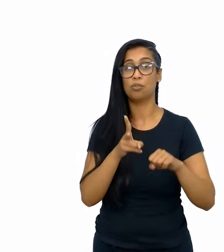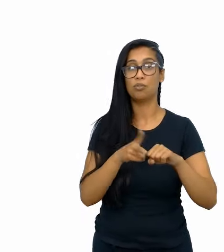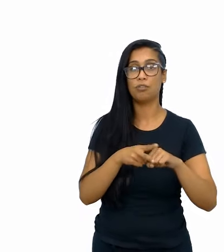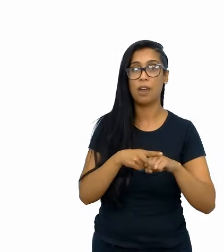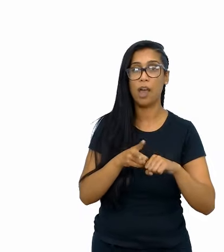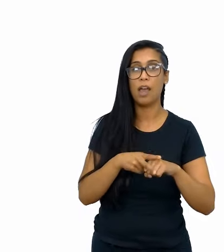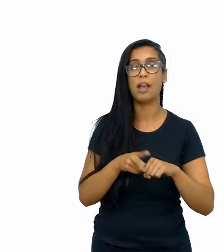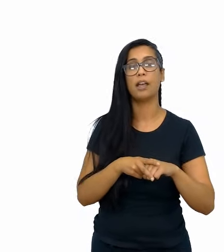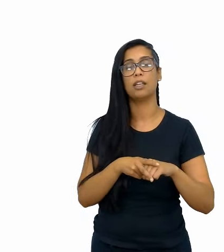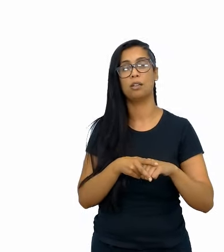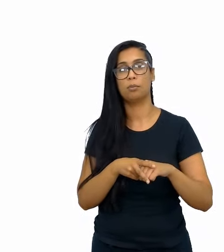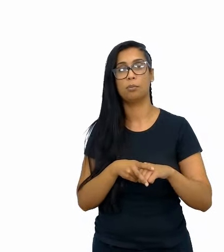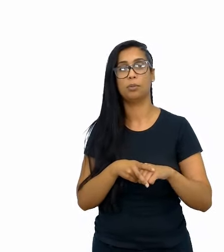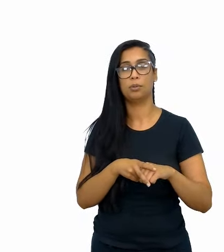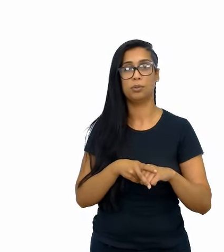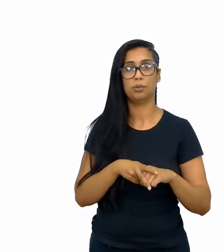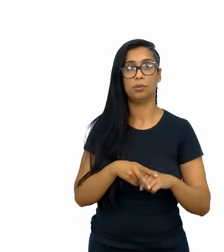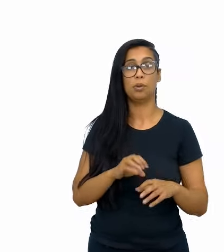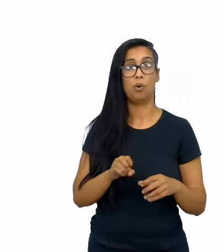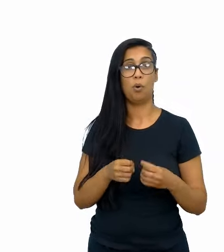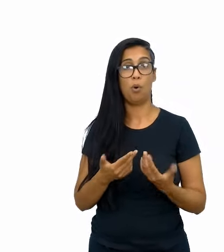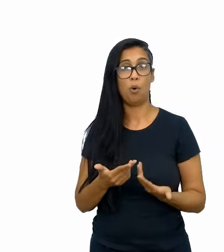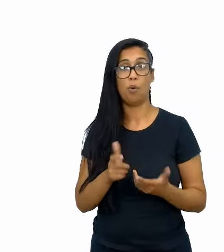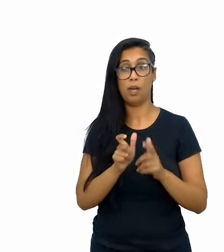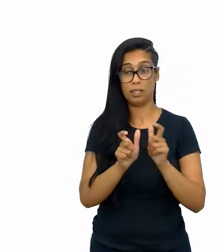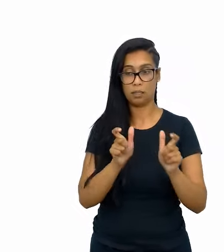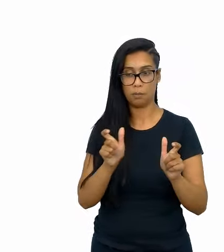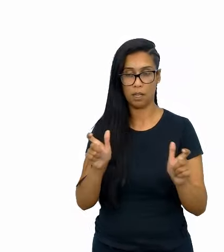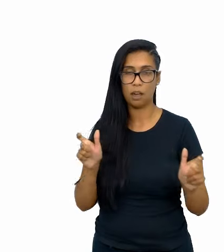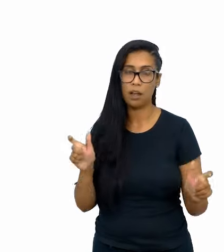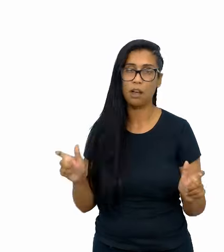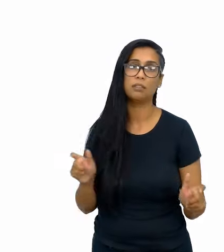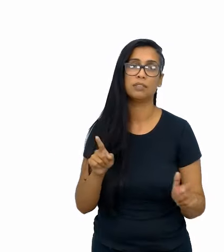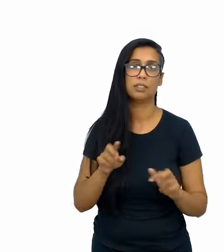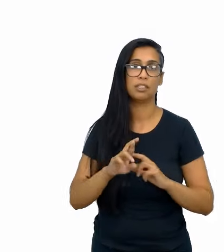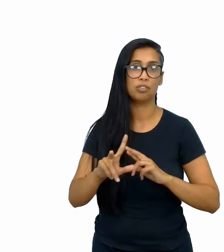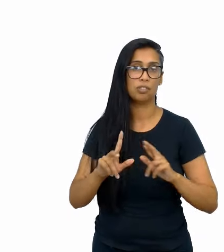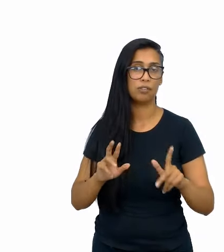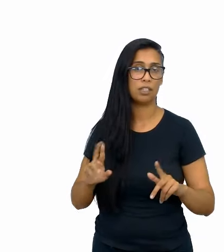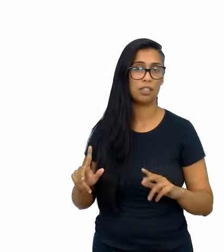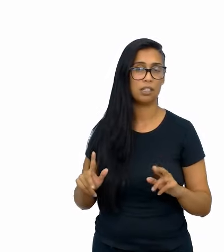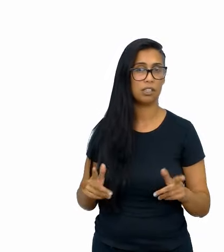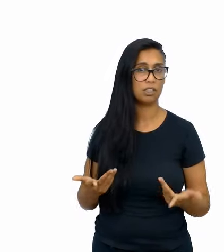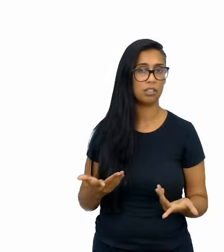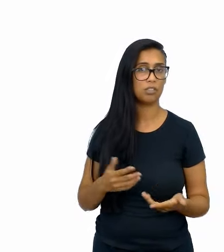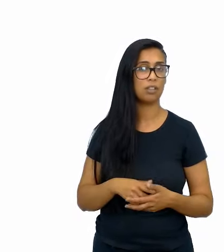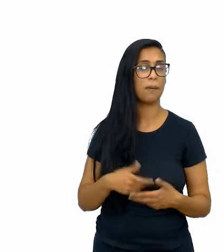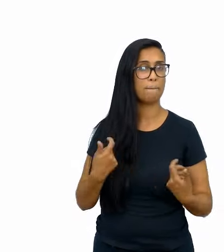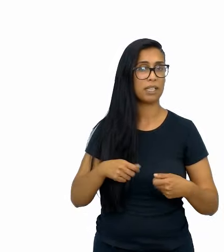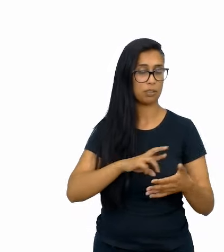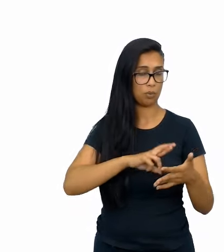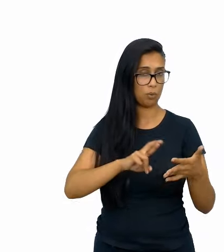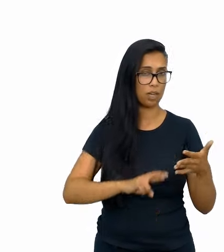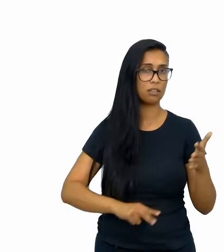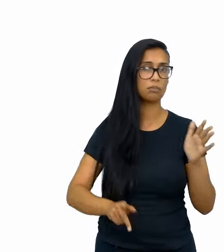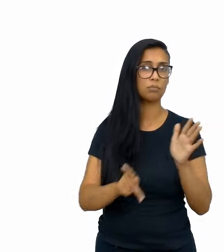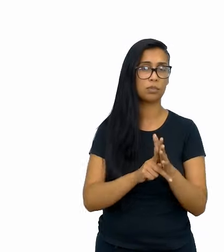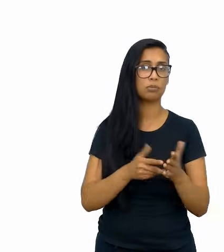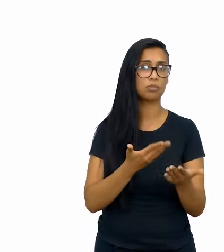nas fábulas, elas não são mais as mais apropriadas para produzir um relatório de estudo ou um texto de